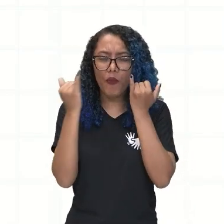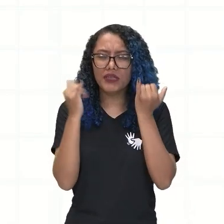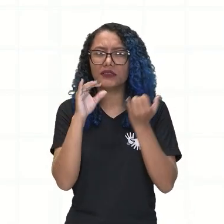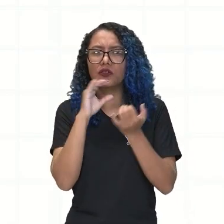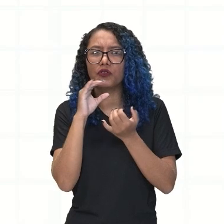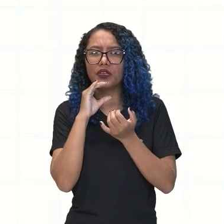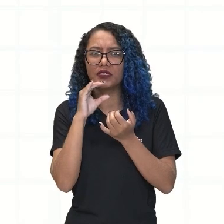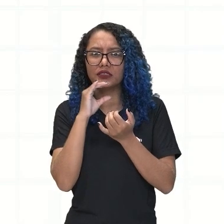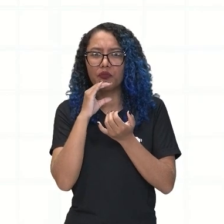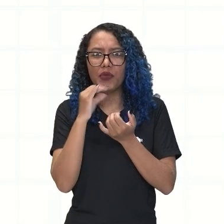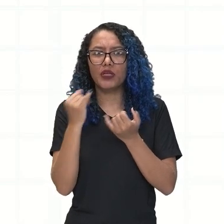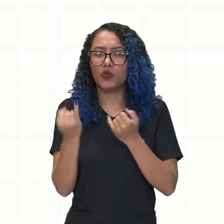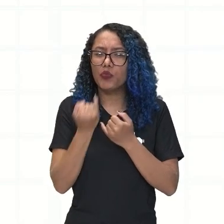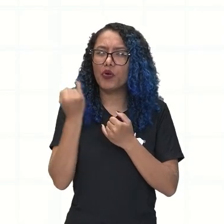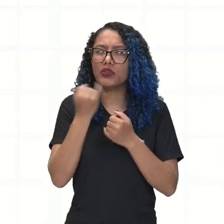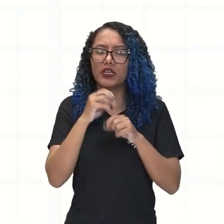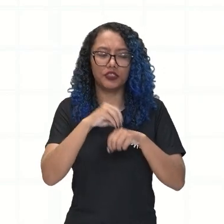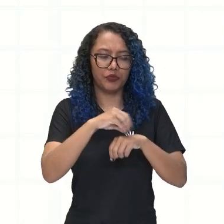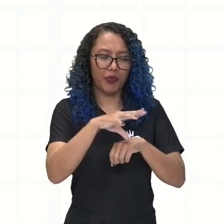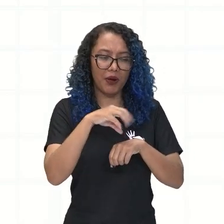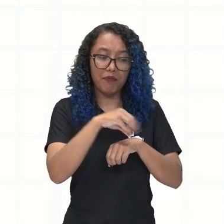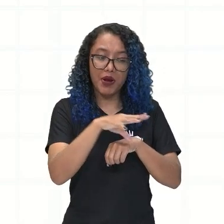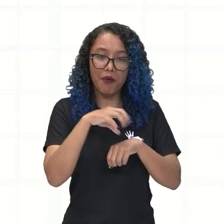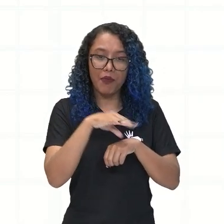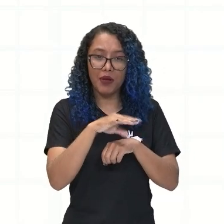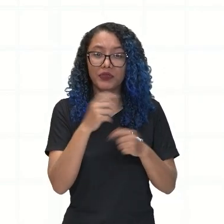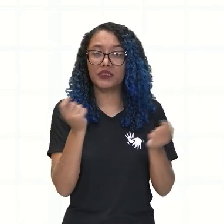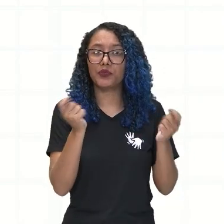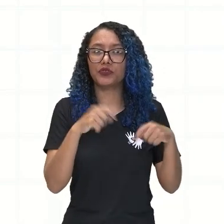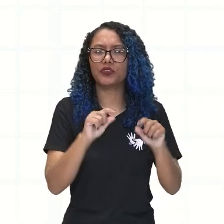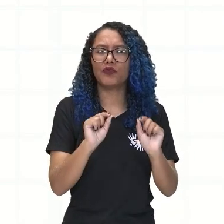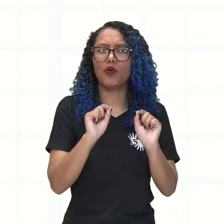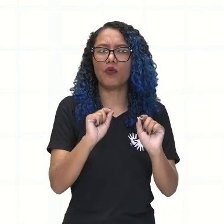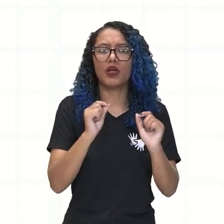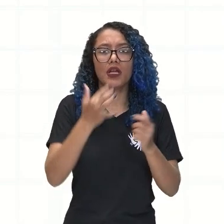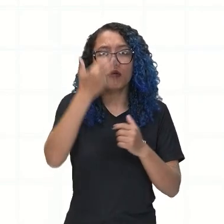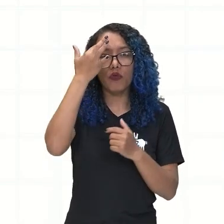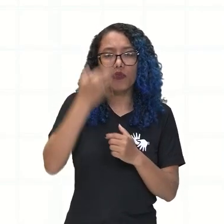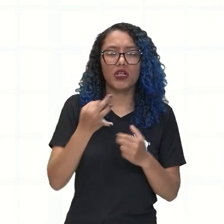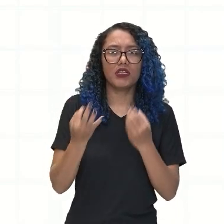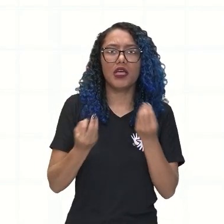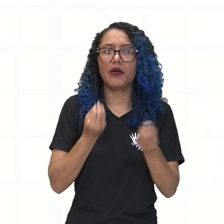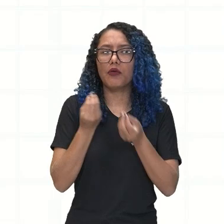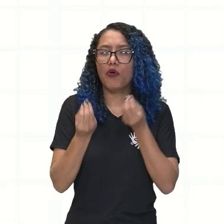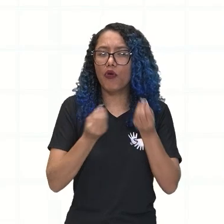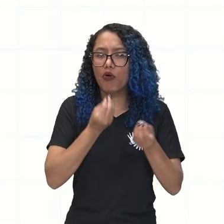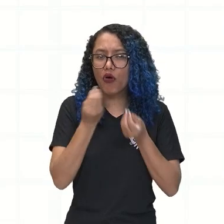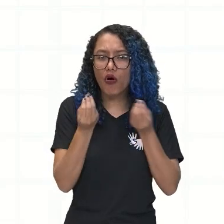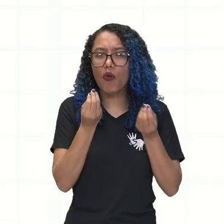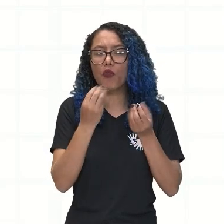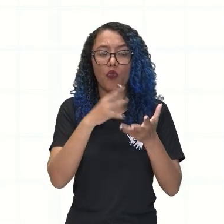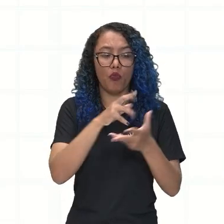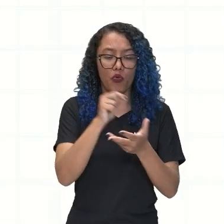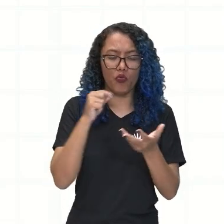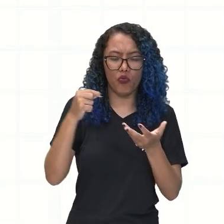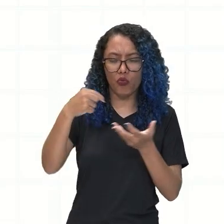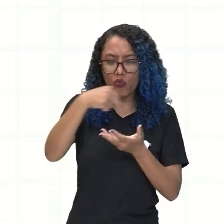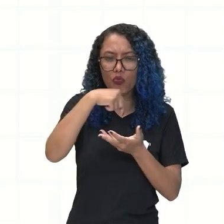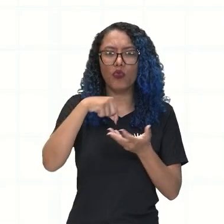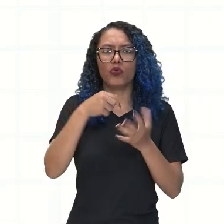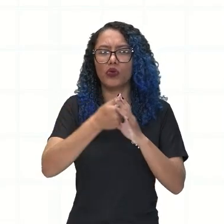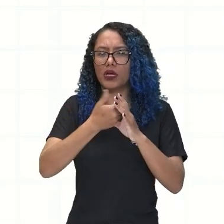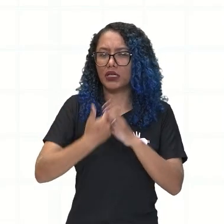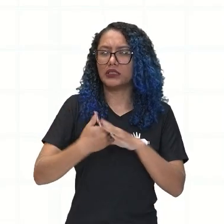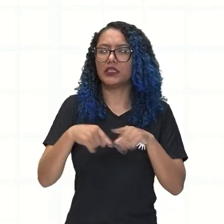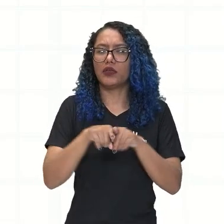possa compreender o mundo em que está inserida e para ajudá-la a tomar decisões.